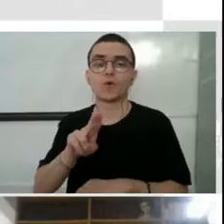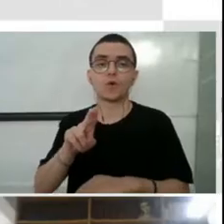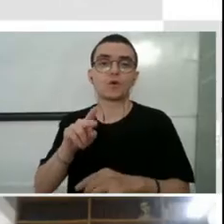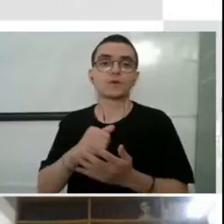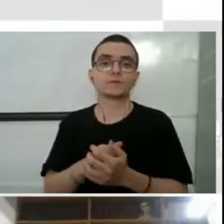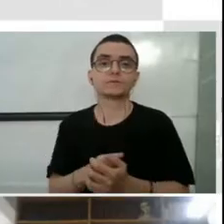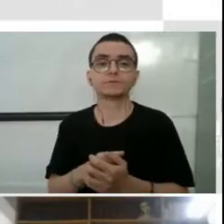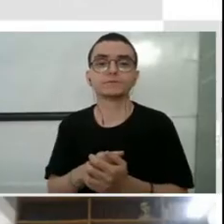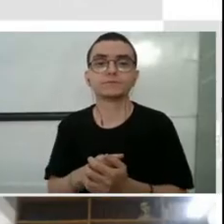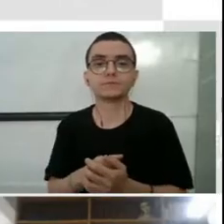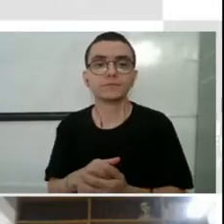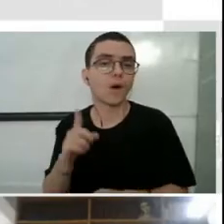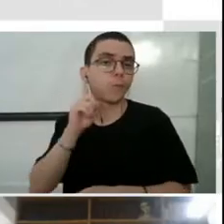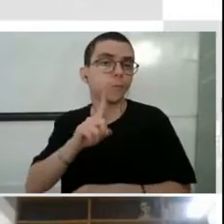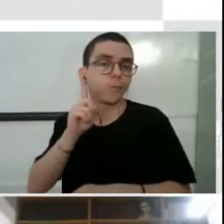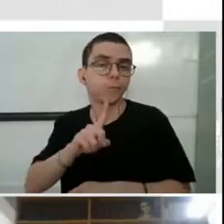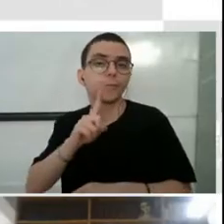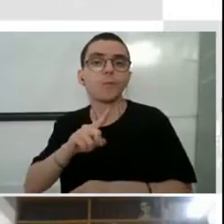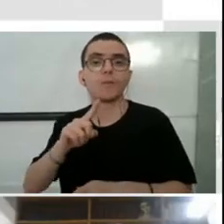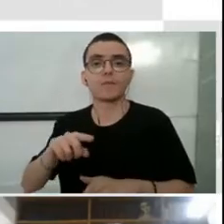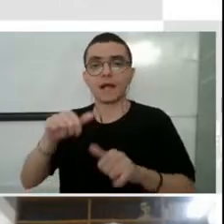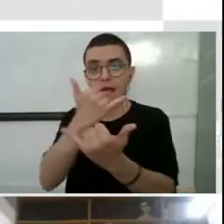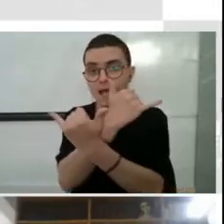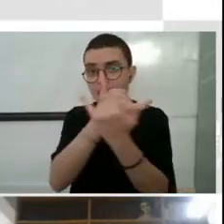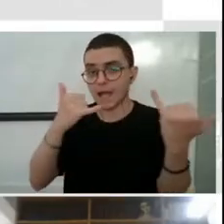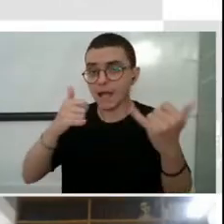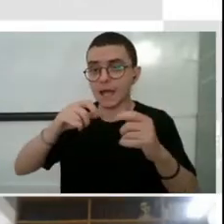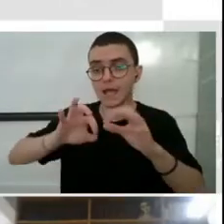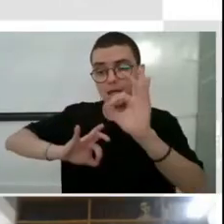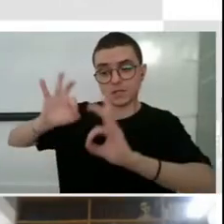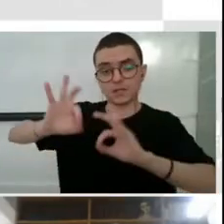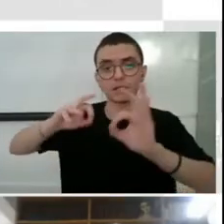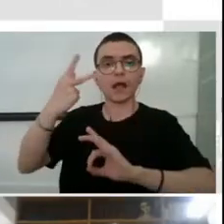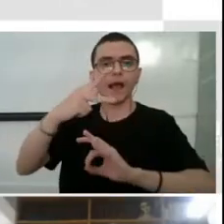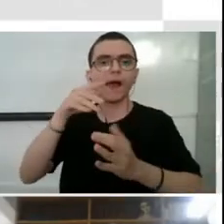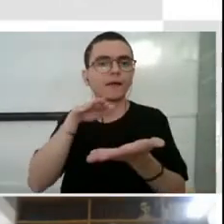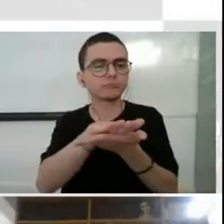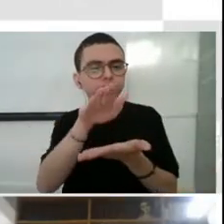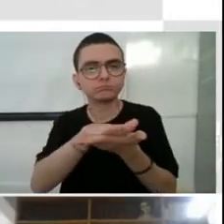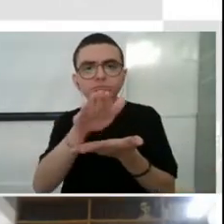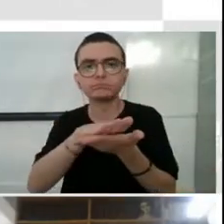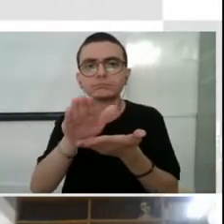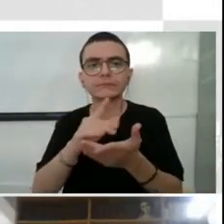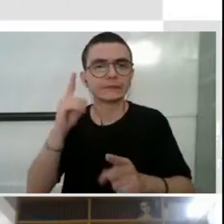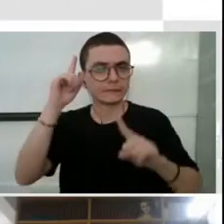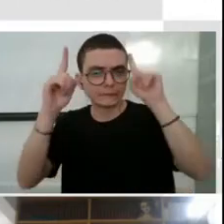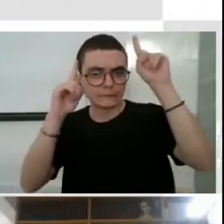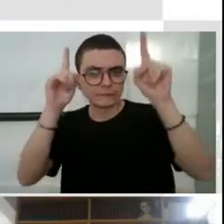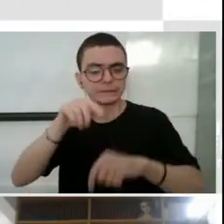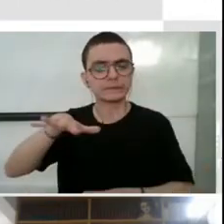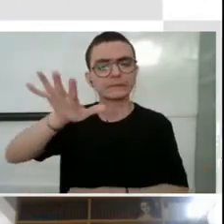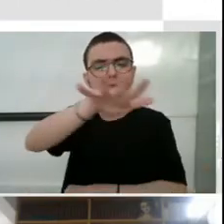Energy Information Administration, e eles também publicam, né, um panorama, né, um outlook, um